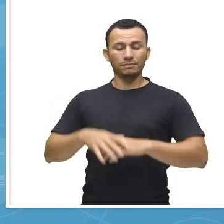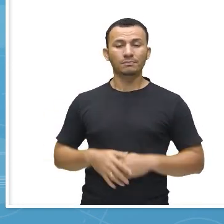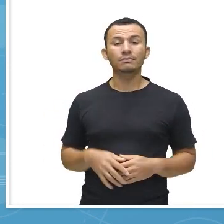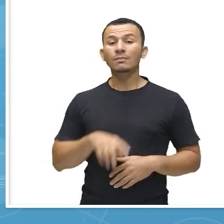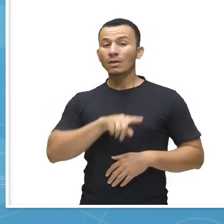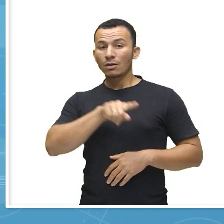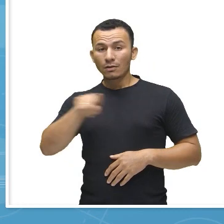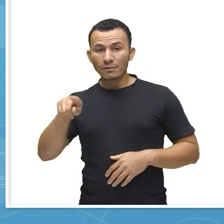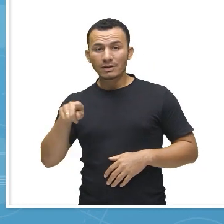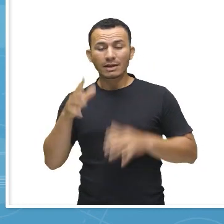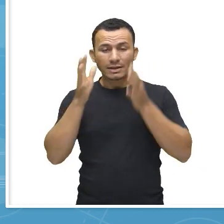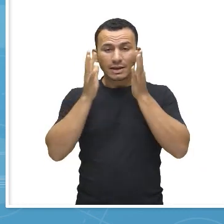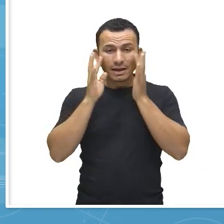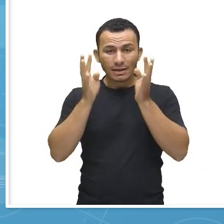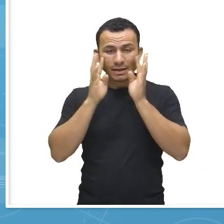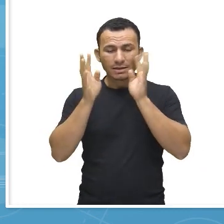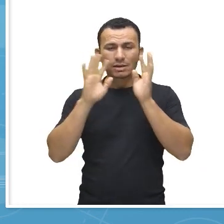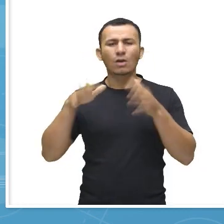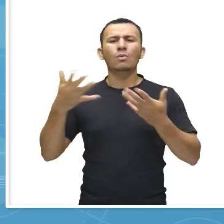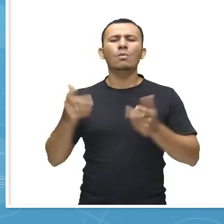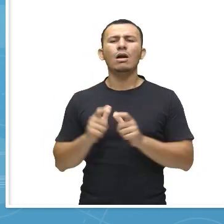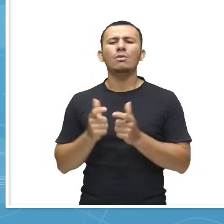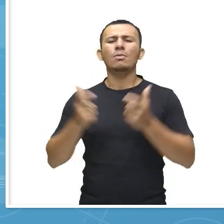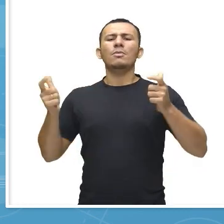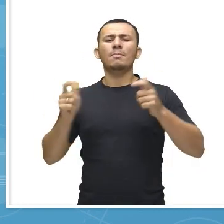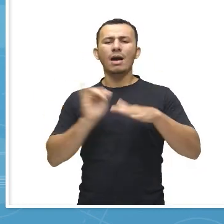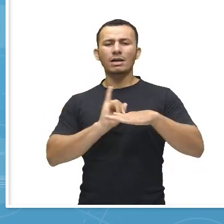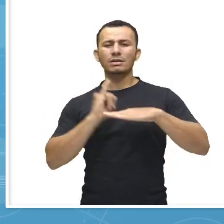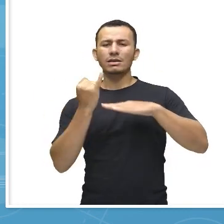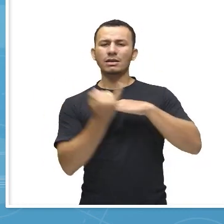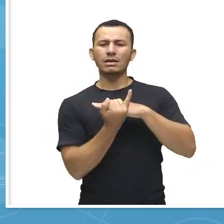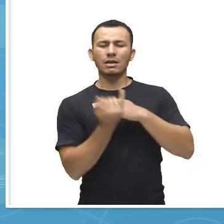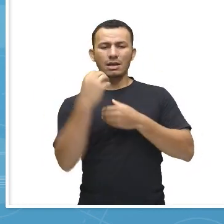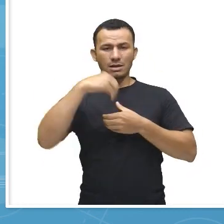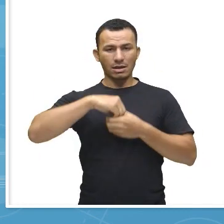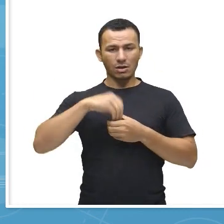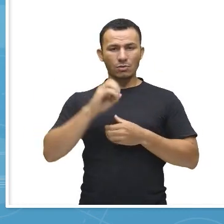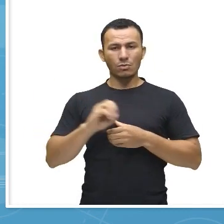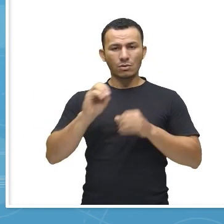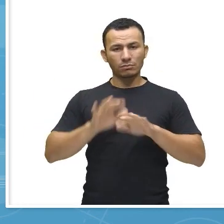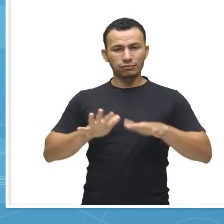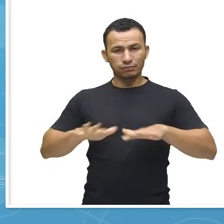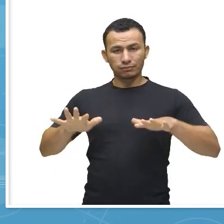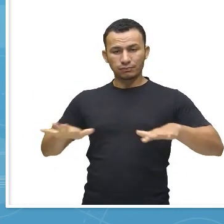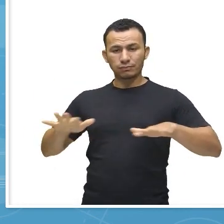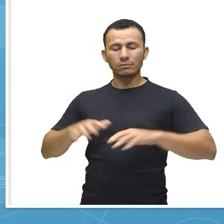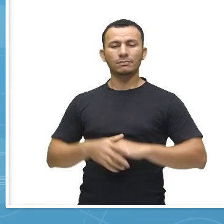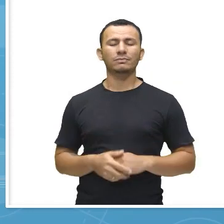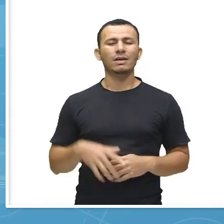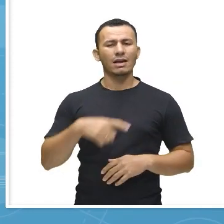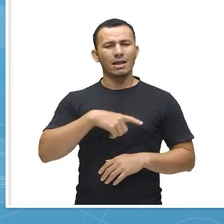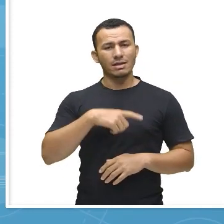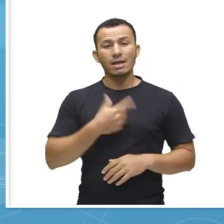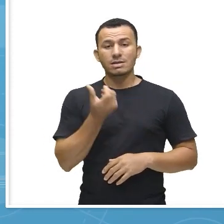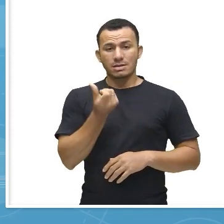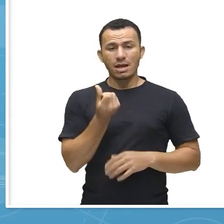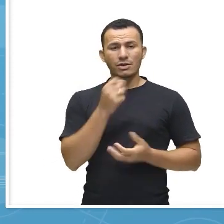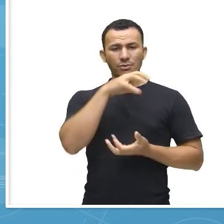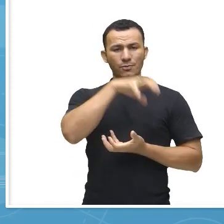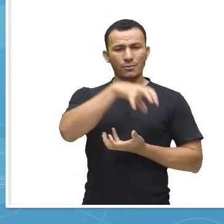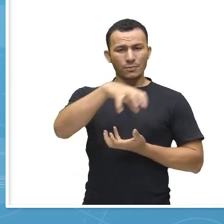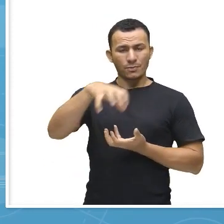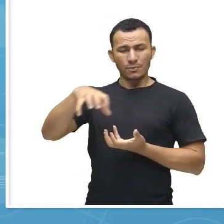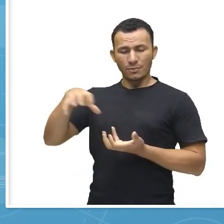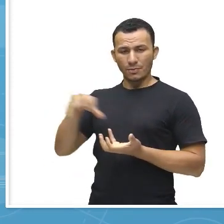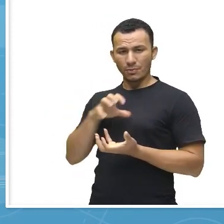atenção nessa maior. Quem seria essa maior ilha dentro da Oceania? Então, nós temos aí os 6 continentes que fazem